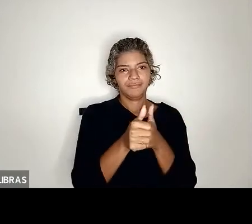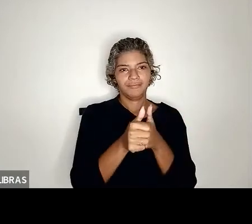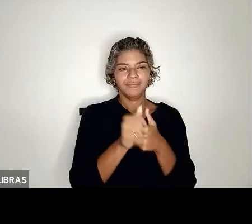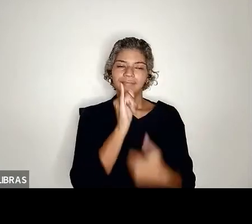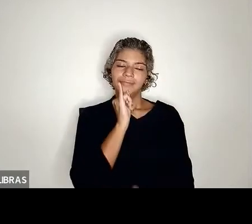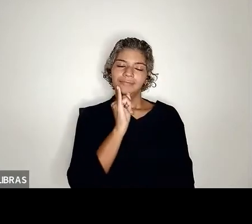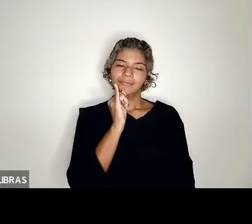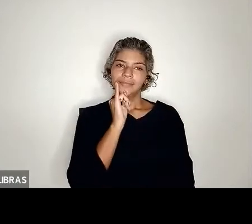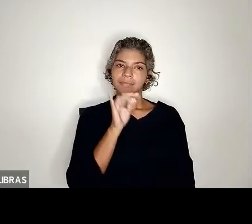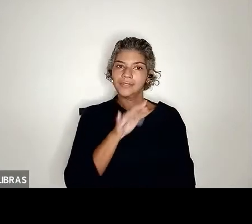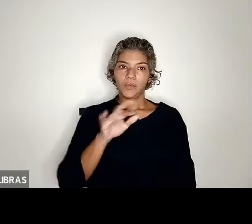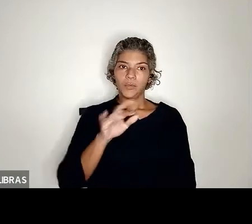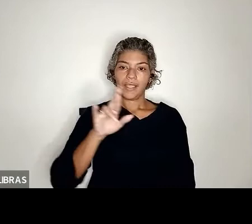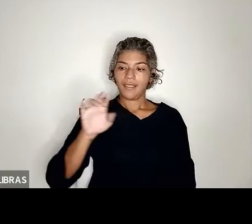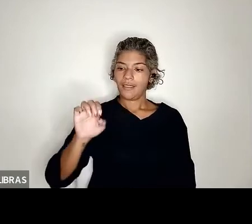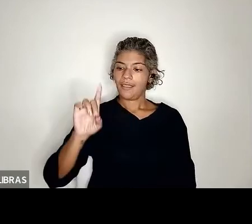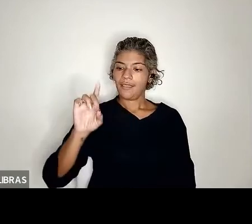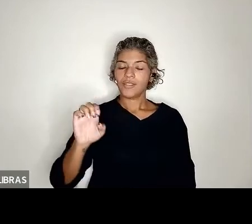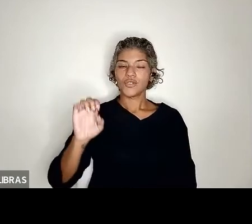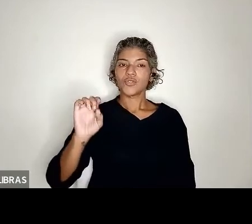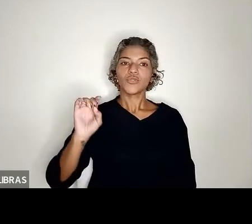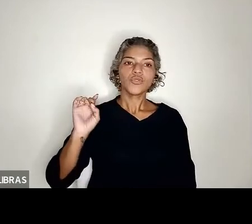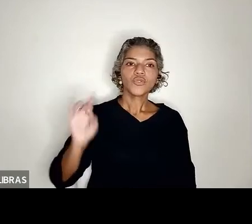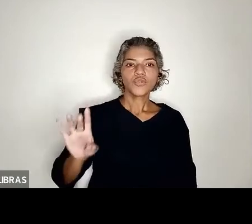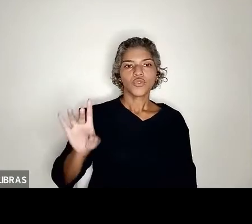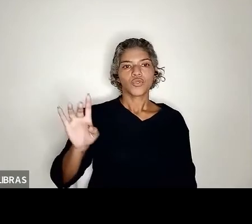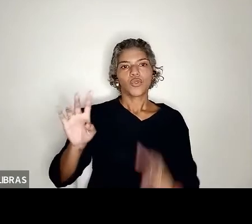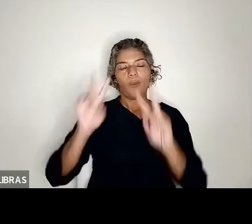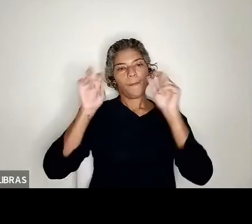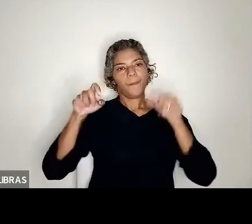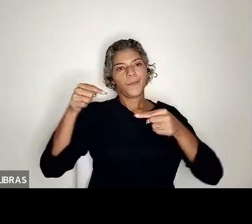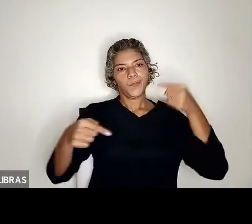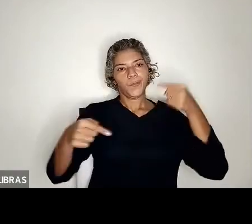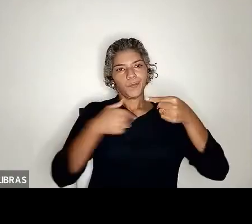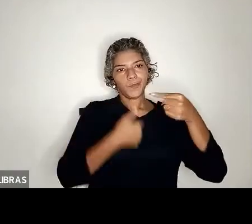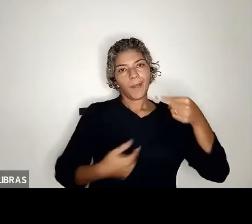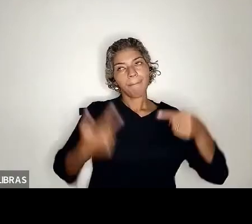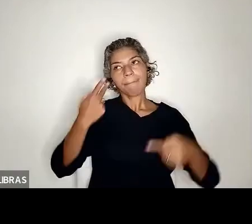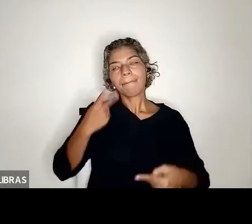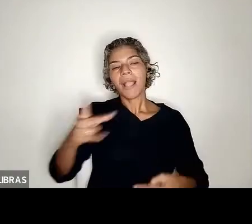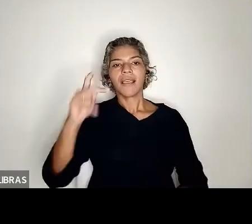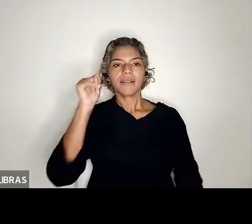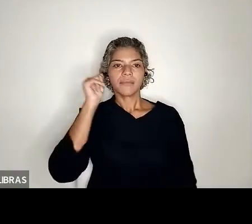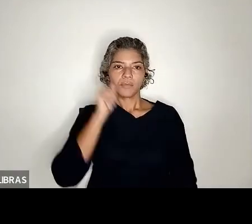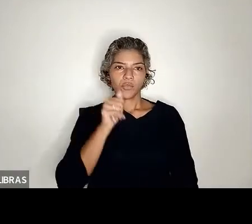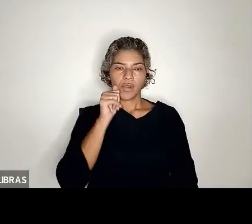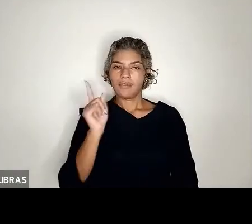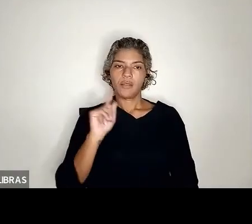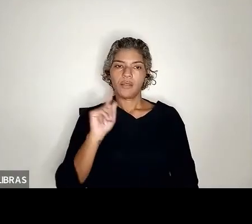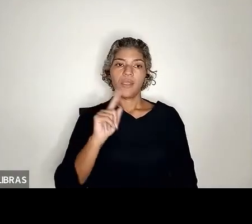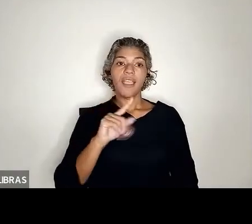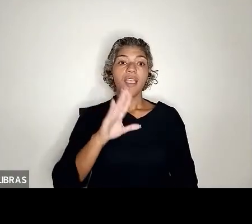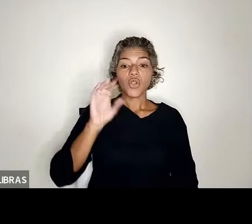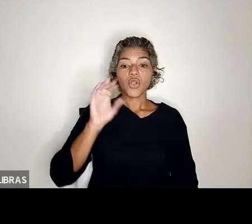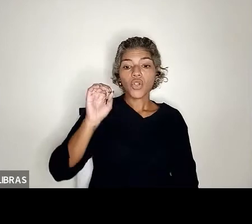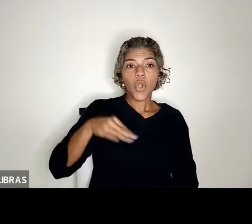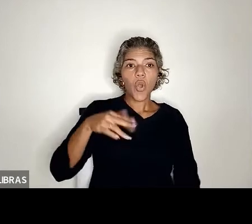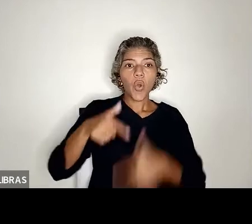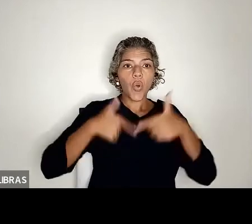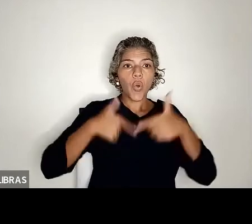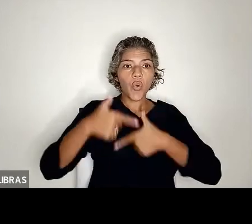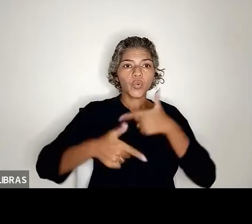sobre políticas públicas, pensar em fazer para as mulheres, mas sempre com as mulheres. Com as